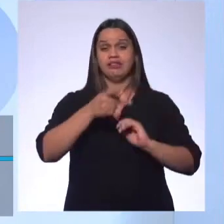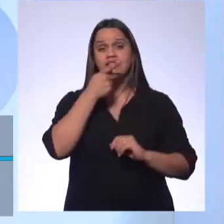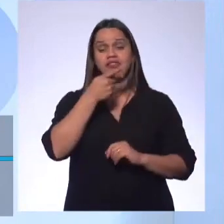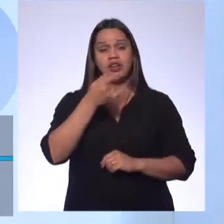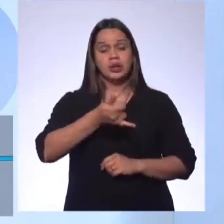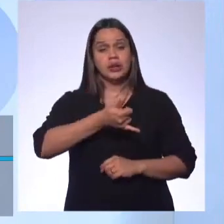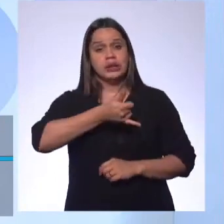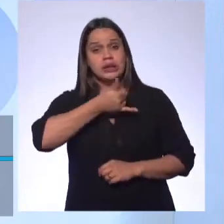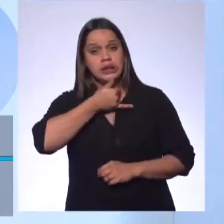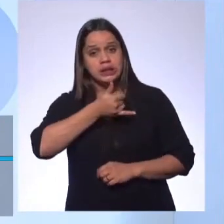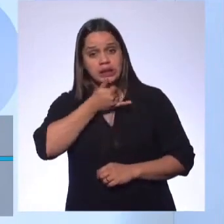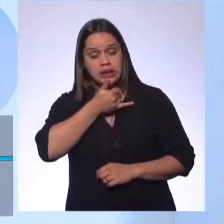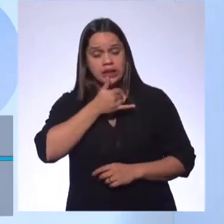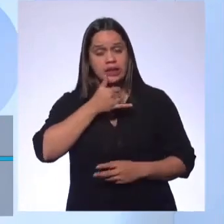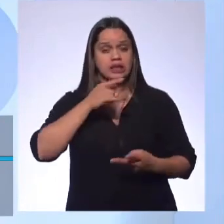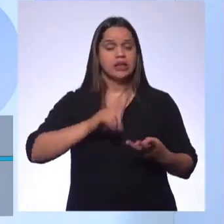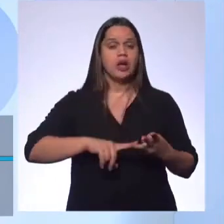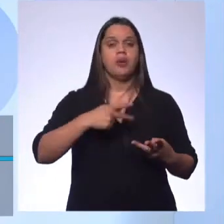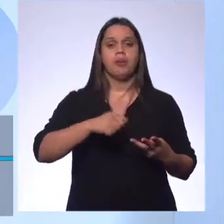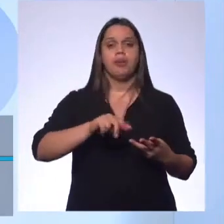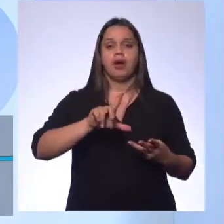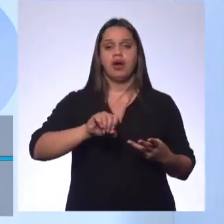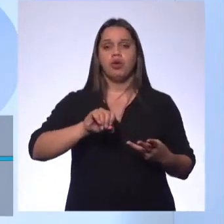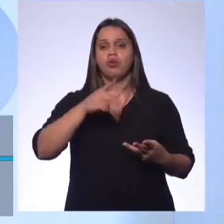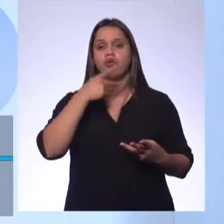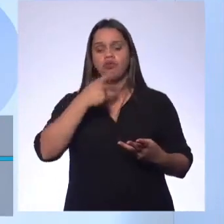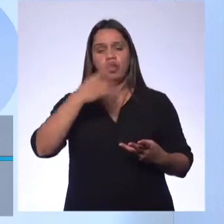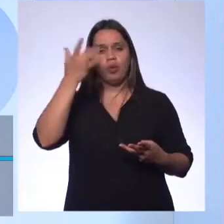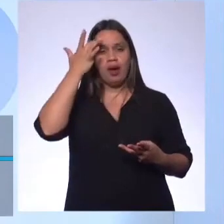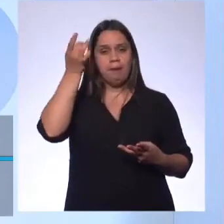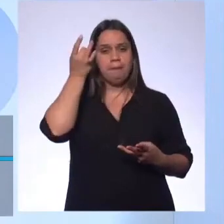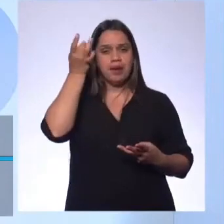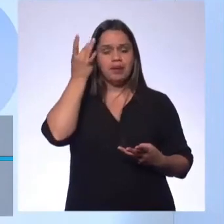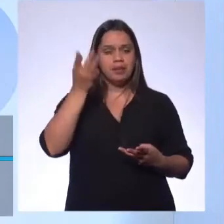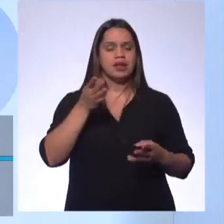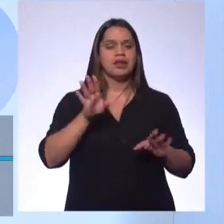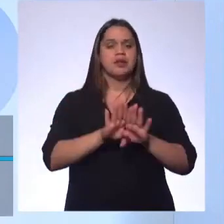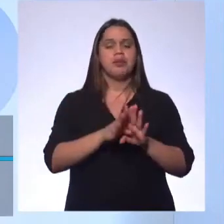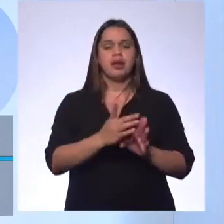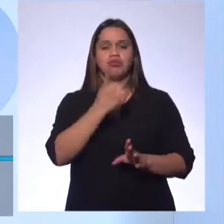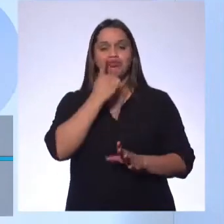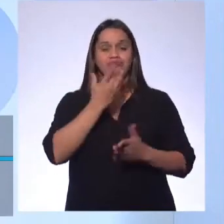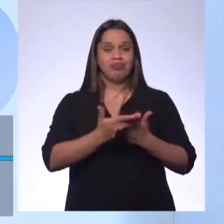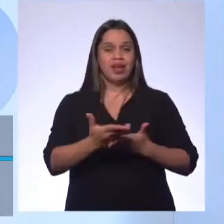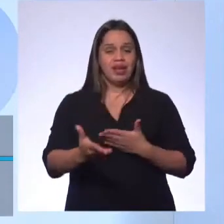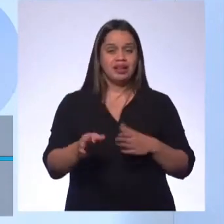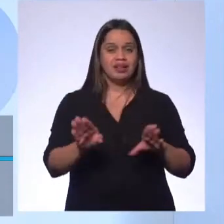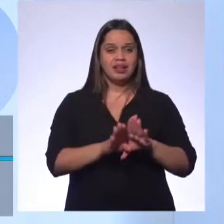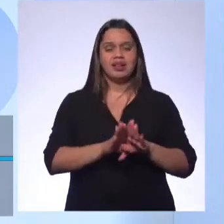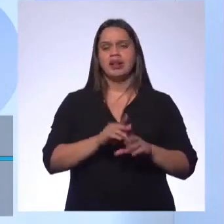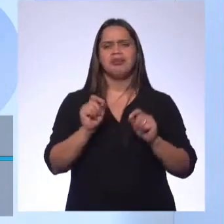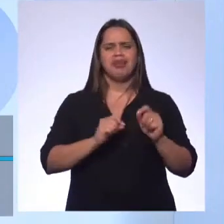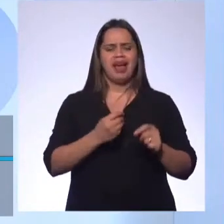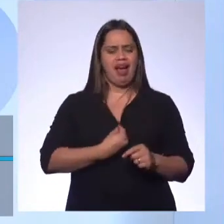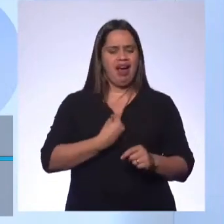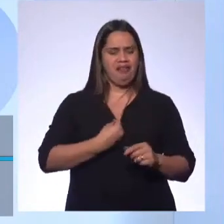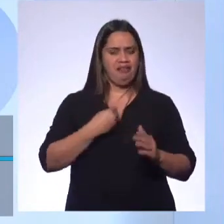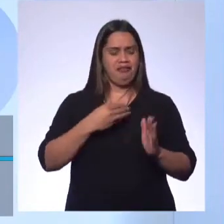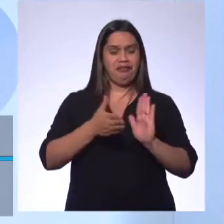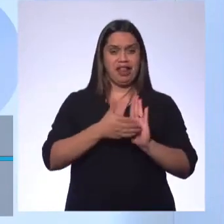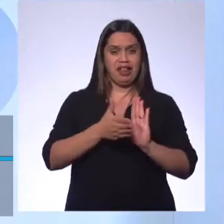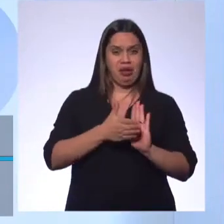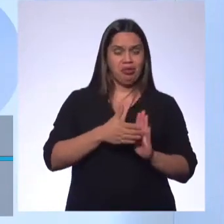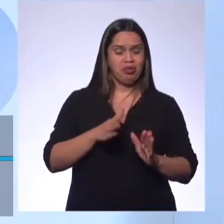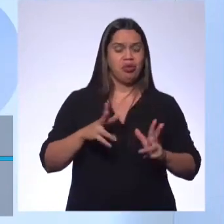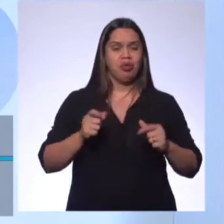tristeza, o Paulo falou dores de cabeça, perda da intimidade, supressão da própria vida,